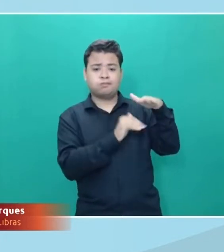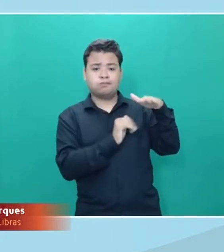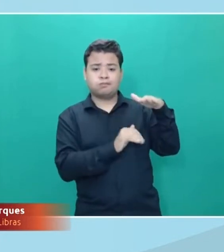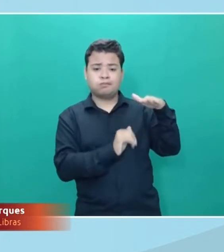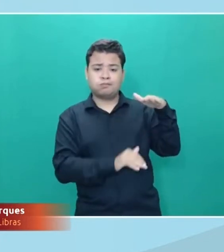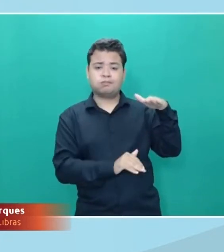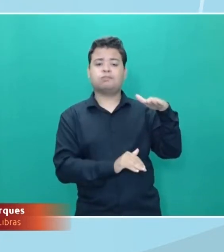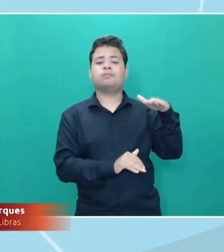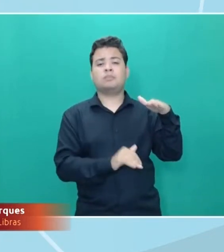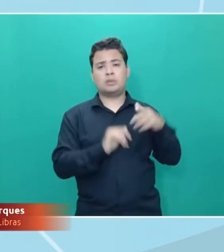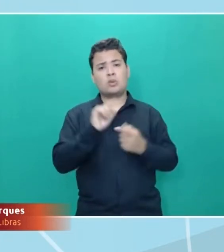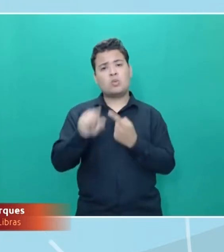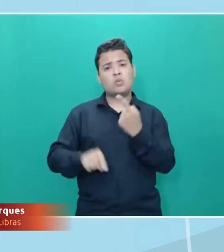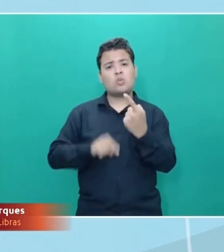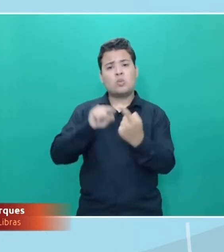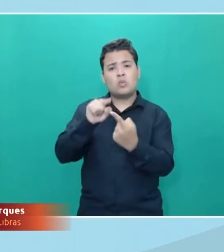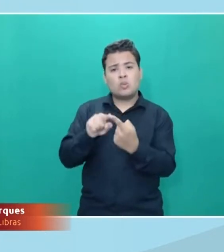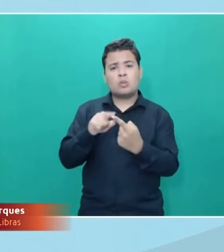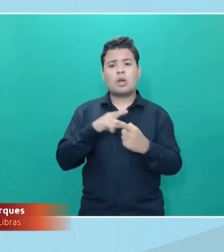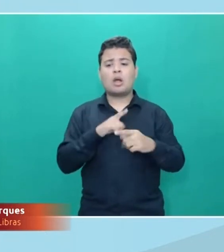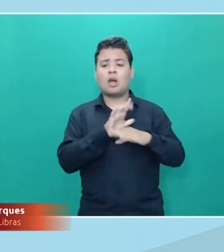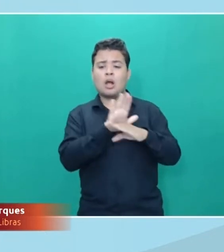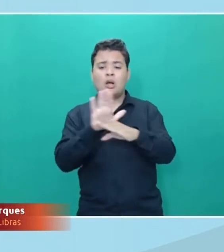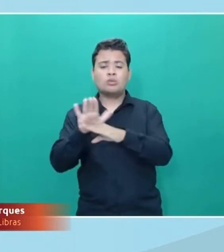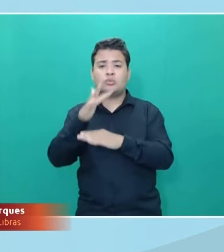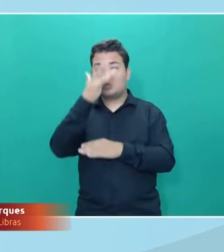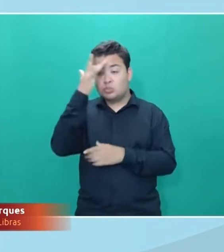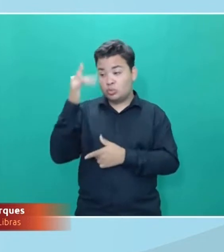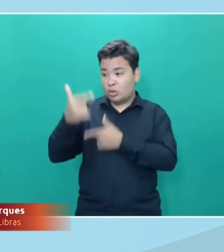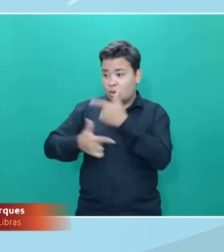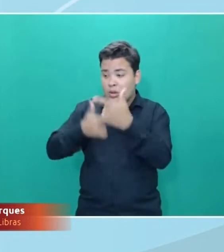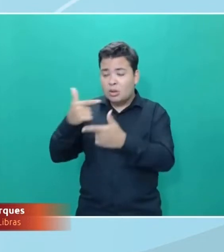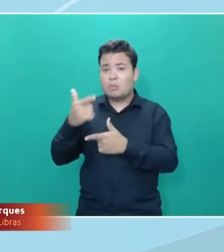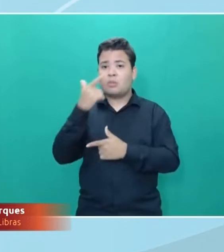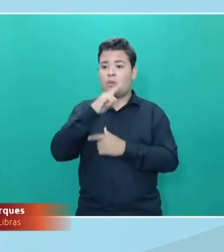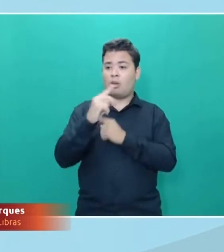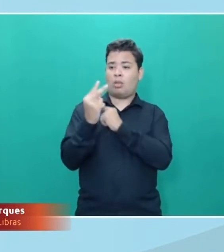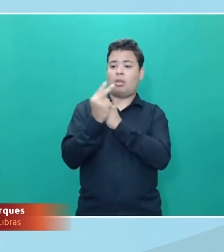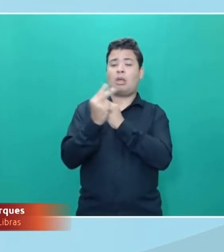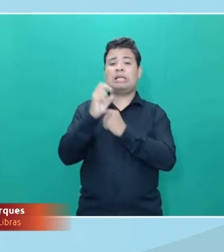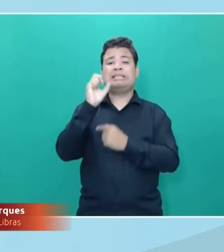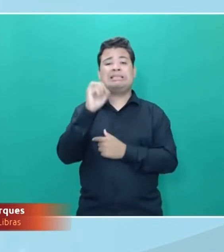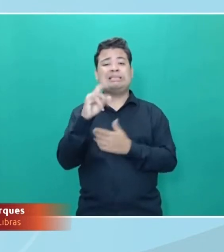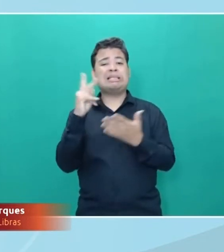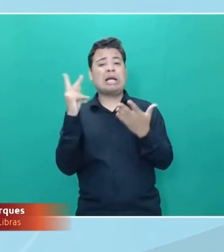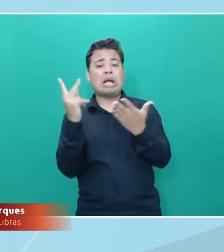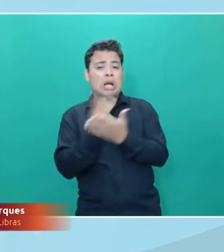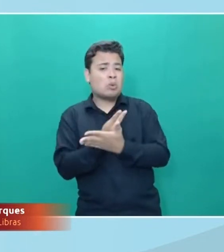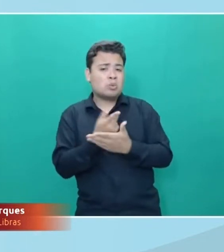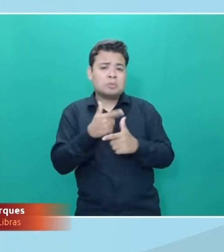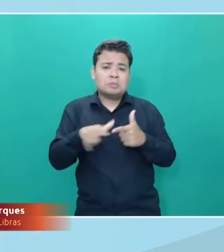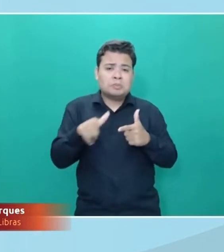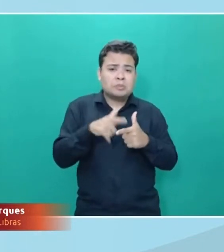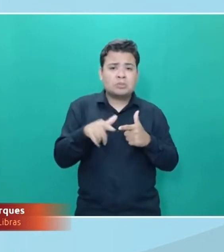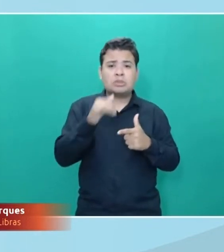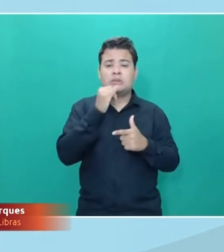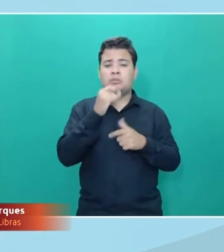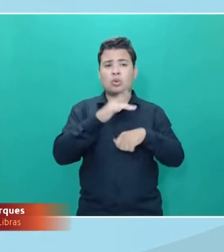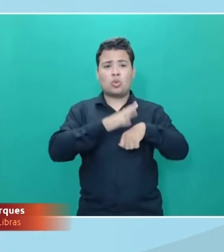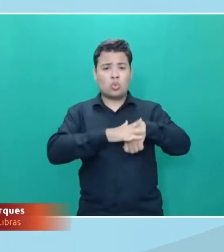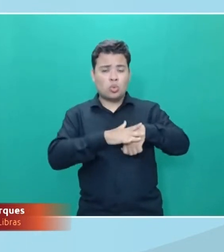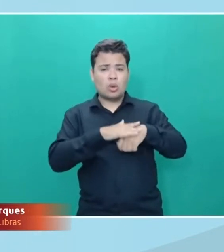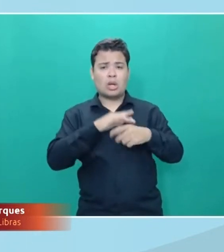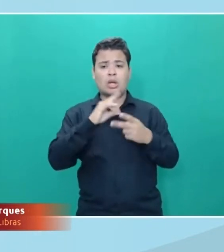finalidade de prover subsistência ao trabalhador em caso de perda da capacidade, por motivo de doença,